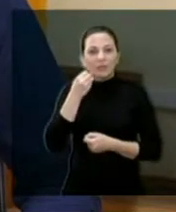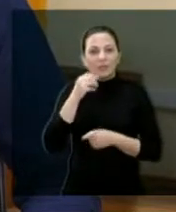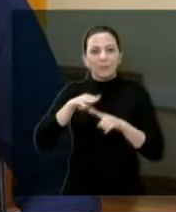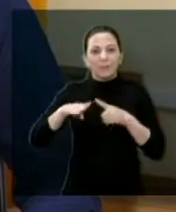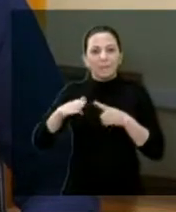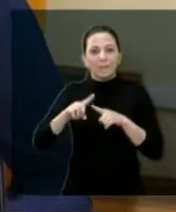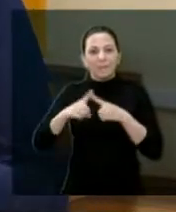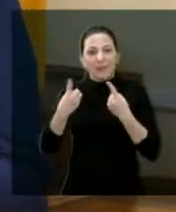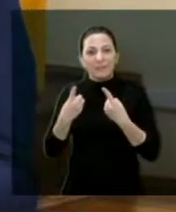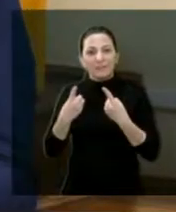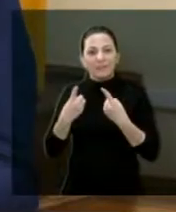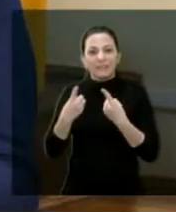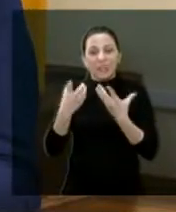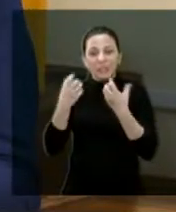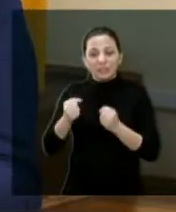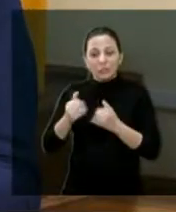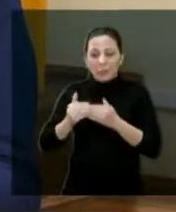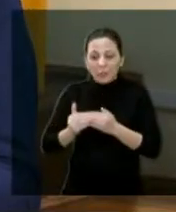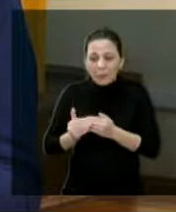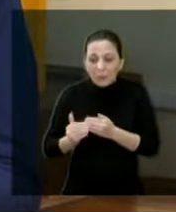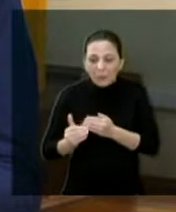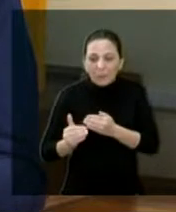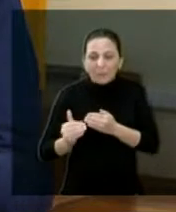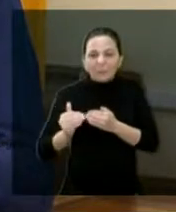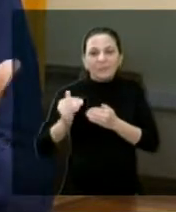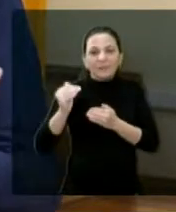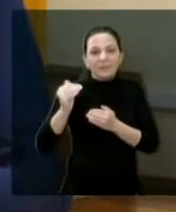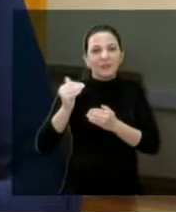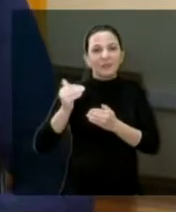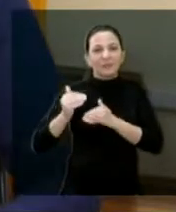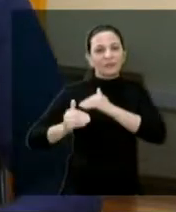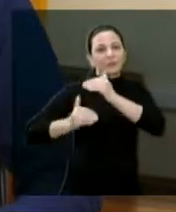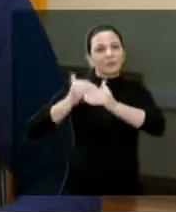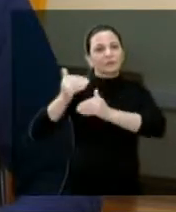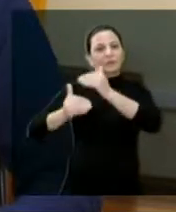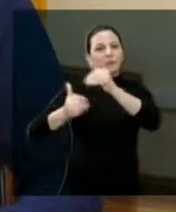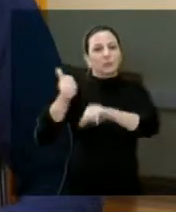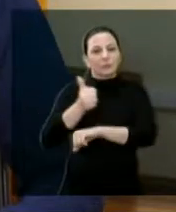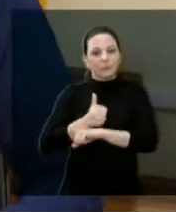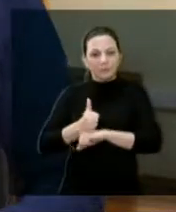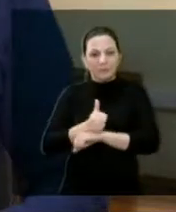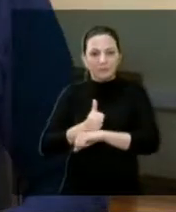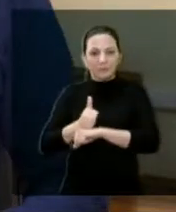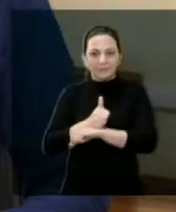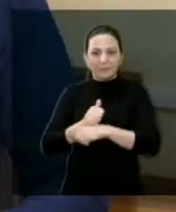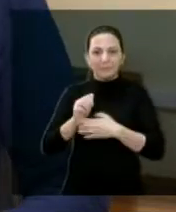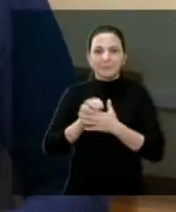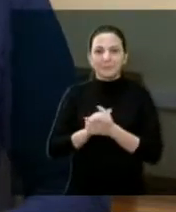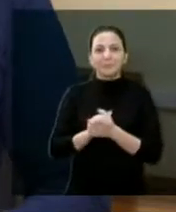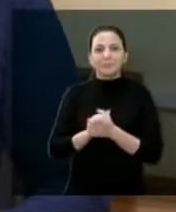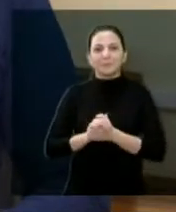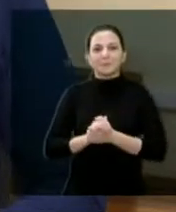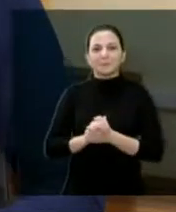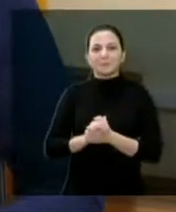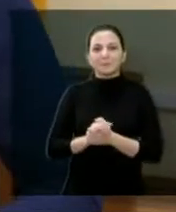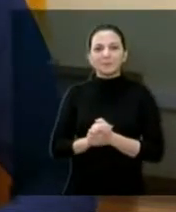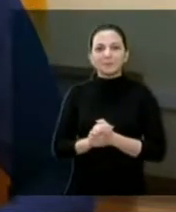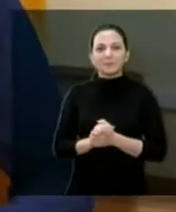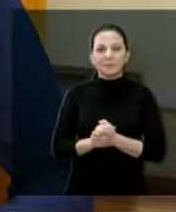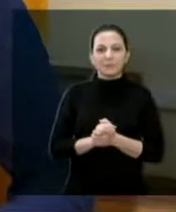ali. Ele não tinha condições de pagar na época, o jornal estava realmente em dificuldade. Mas ele falou, olha, pode deixar, deixa ele